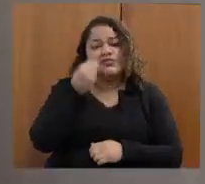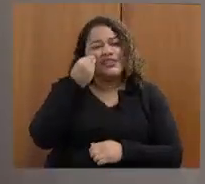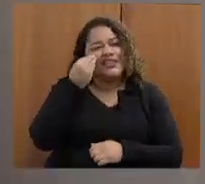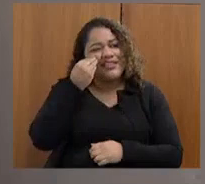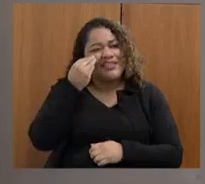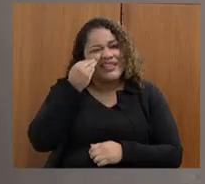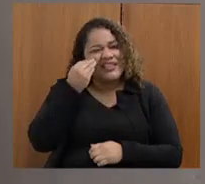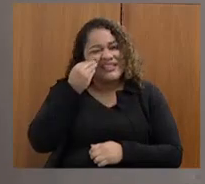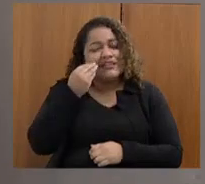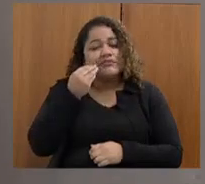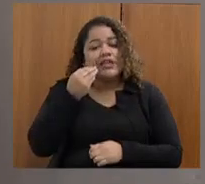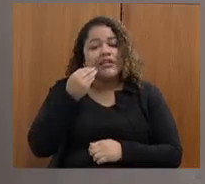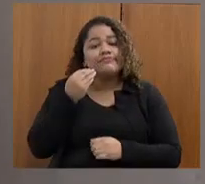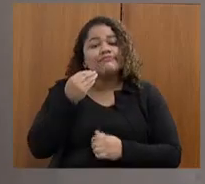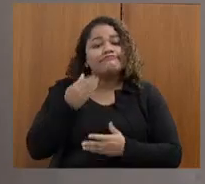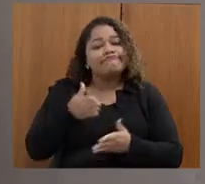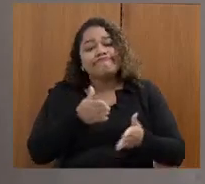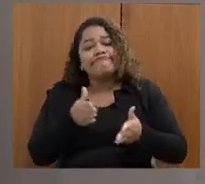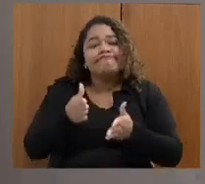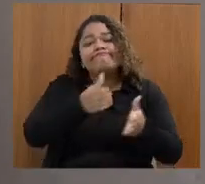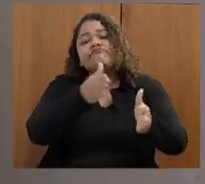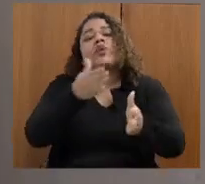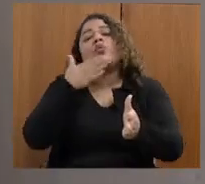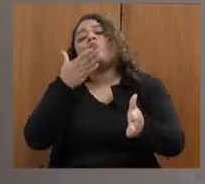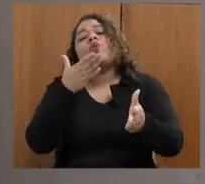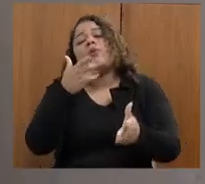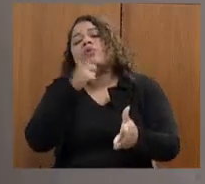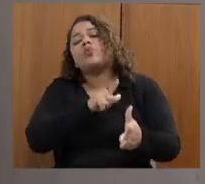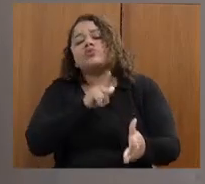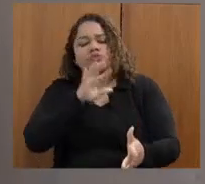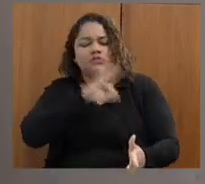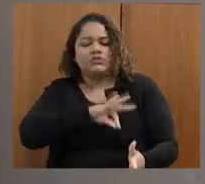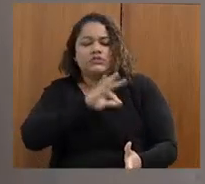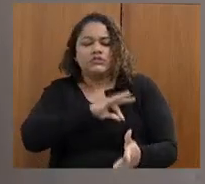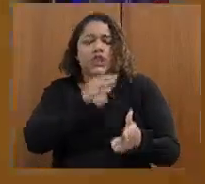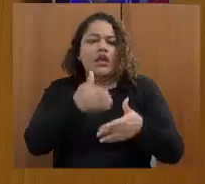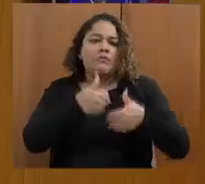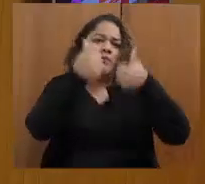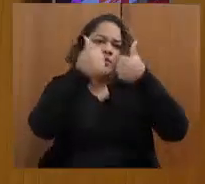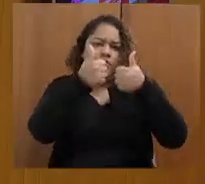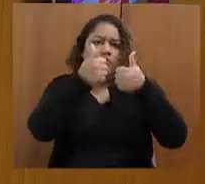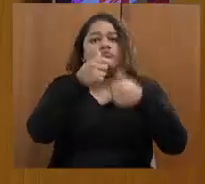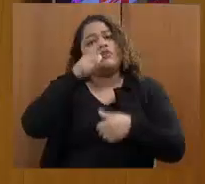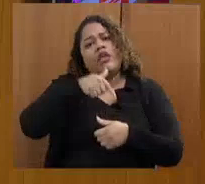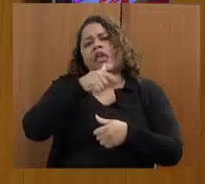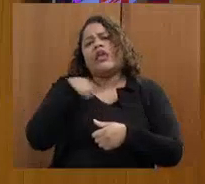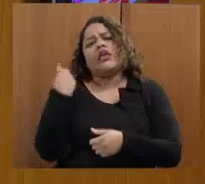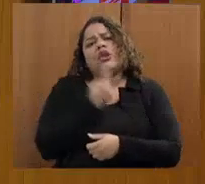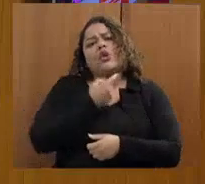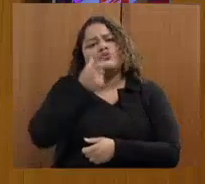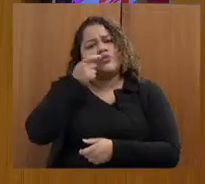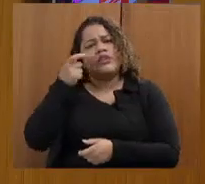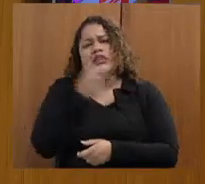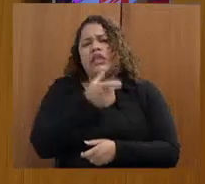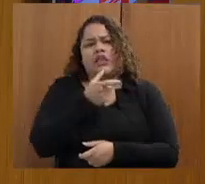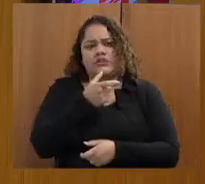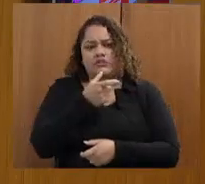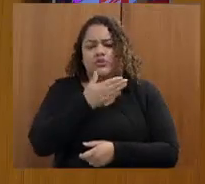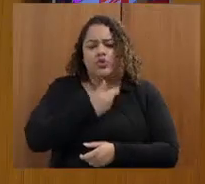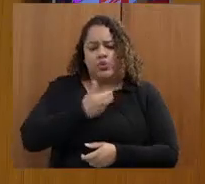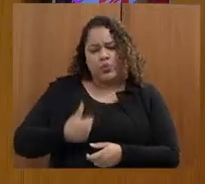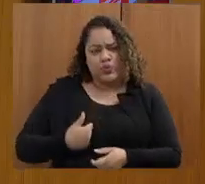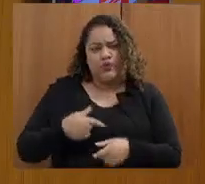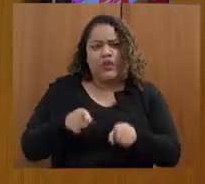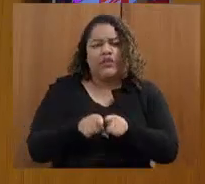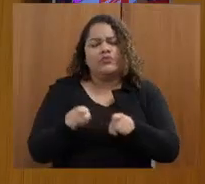para melhoria salarial é interesse de todos nós todos nós como fomos o governo temos um